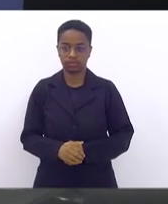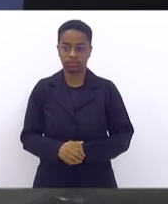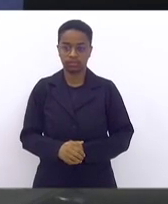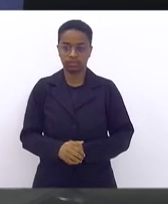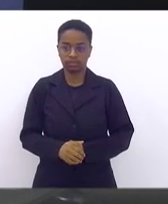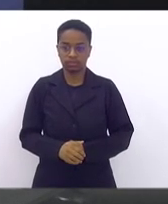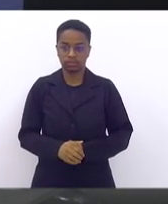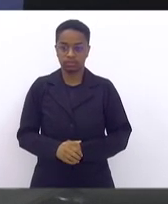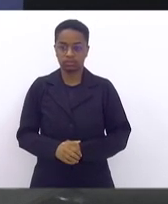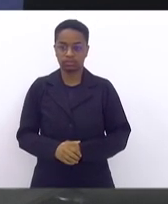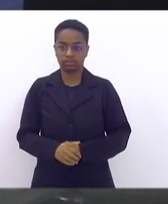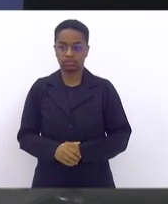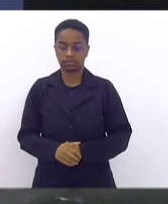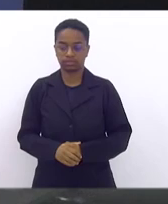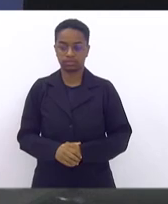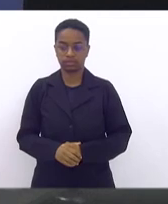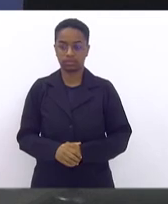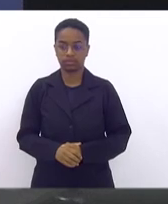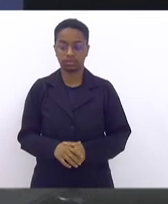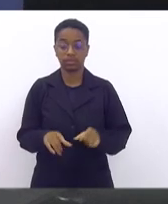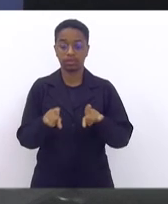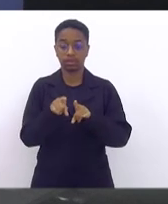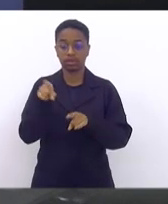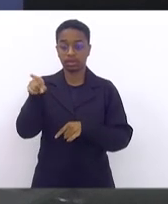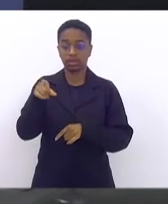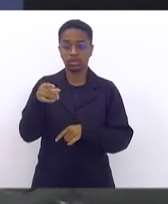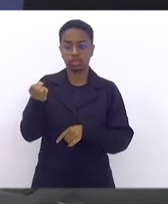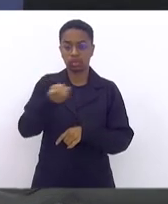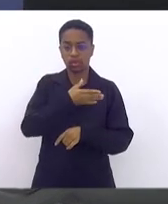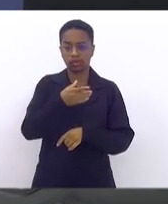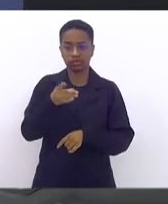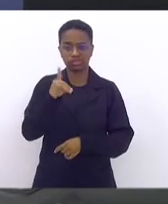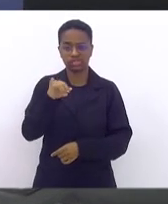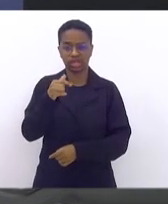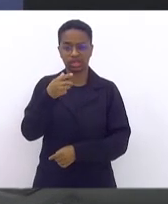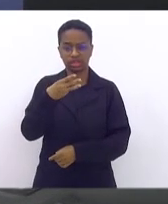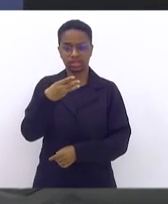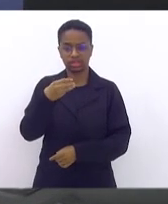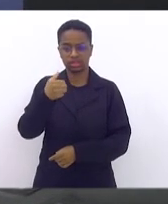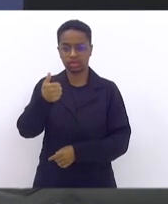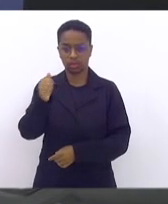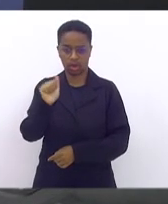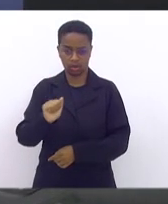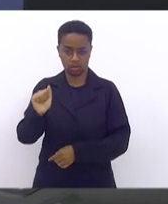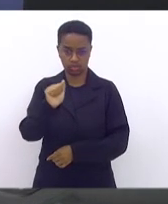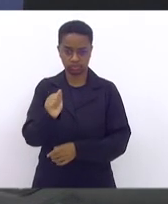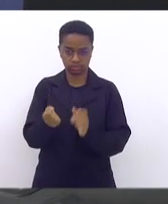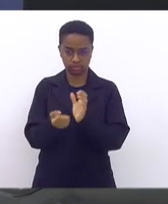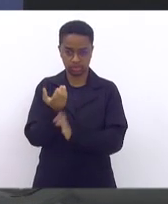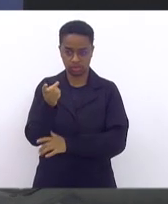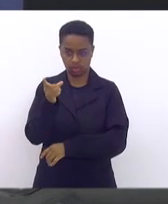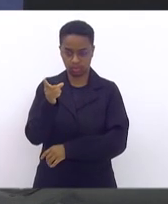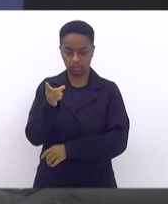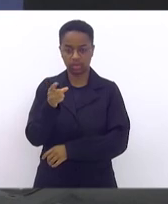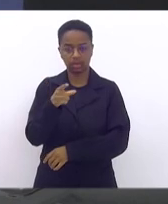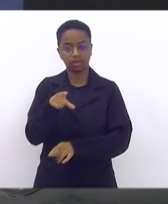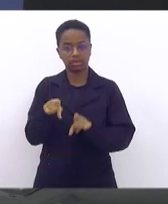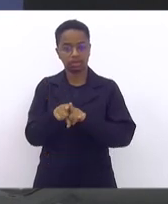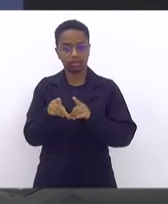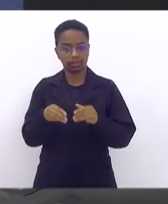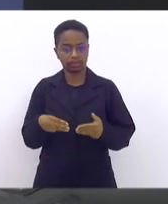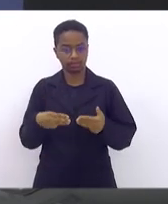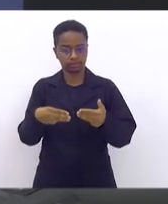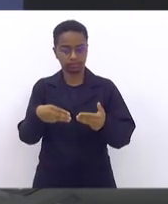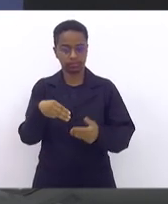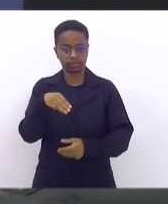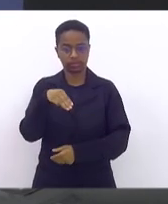É importante, isso aqui é bem recente, foi agora 31 de agosto de 2023, o ministro